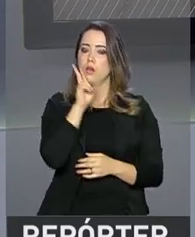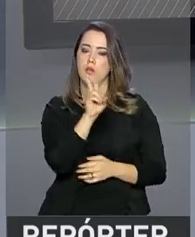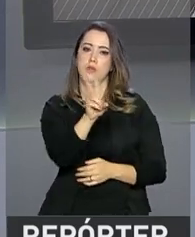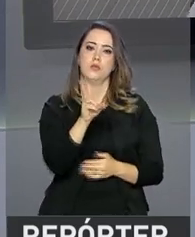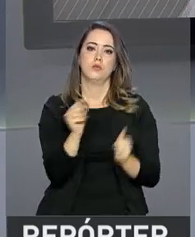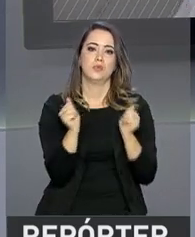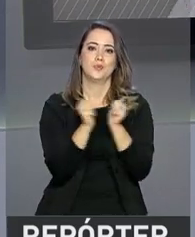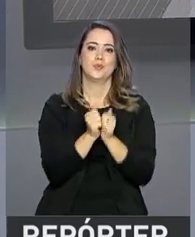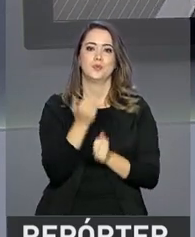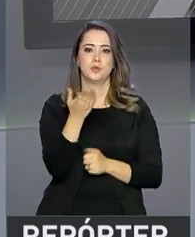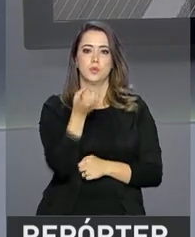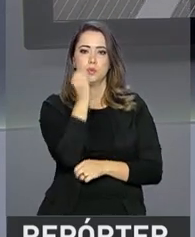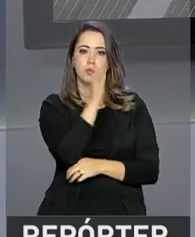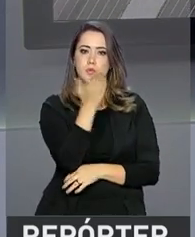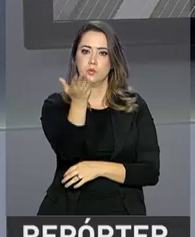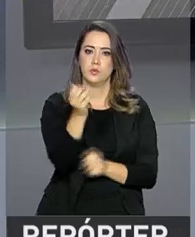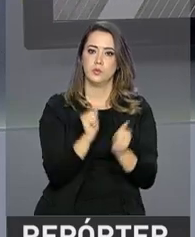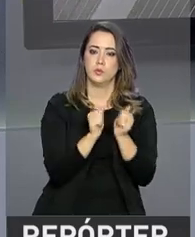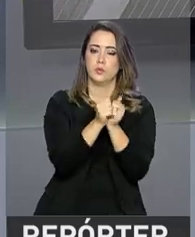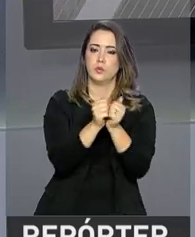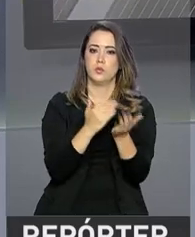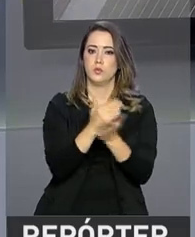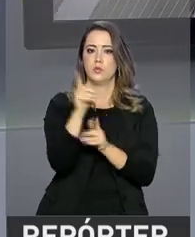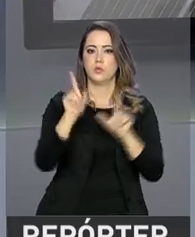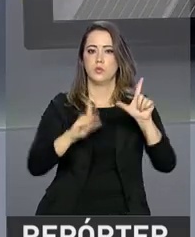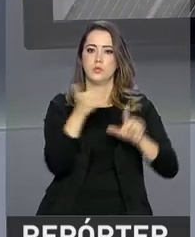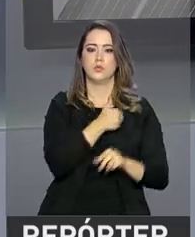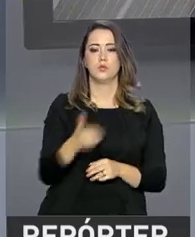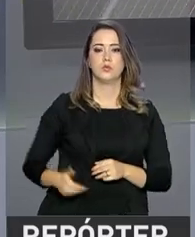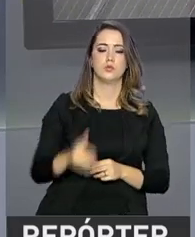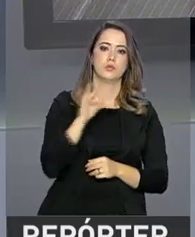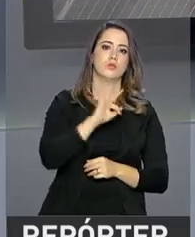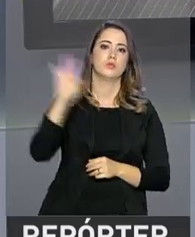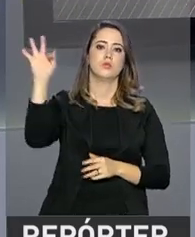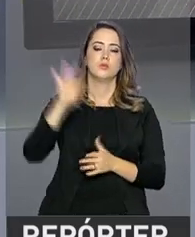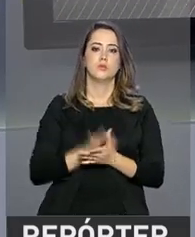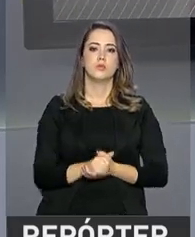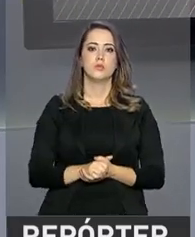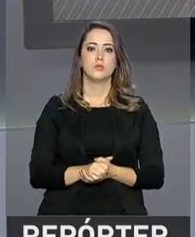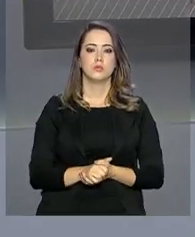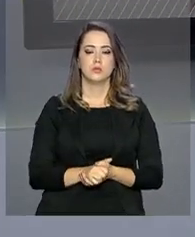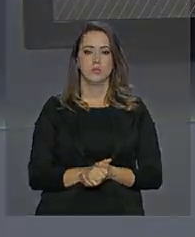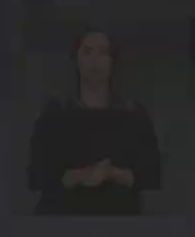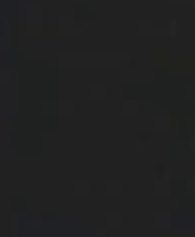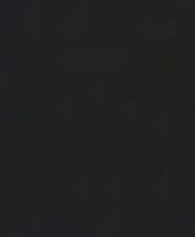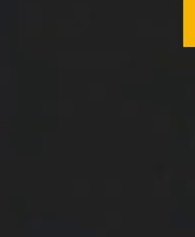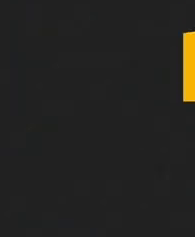Acompanhe com a gente. Uma boa tarde para você e continue aqui na NBR, a TV do Governo Federal.